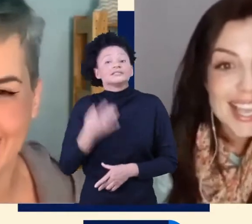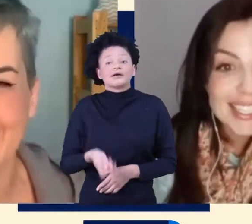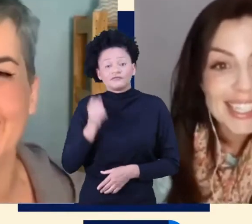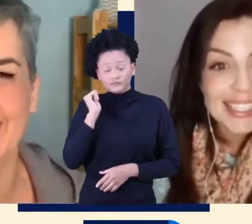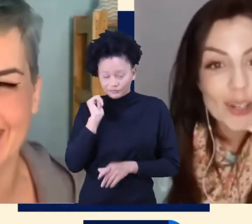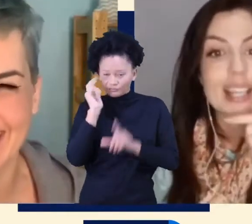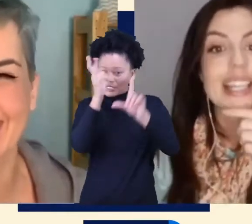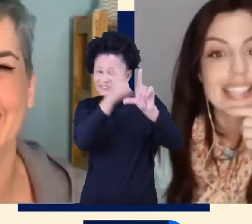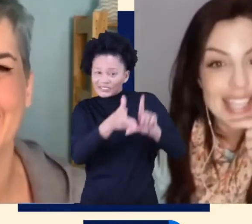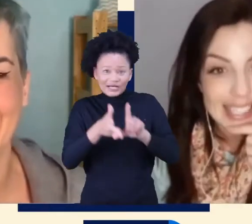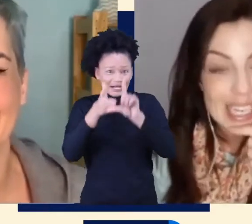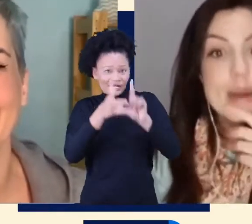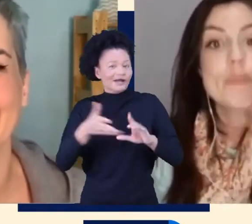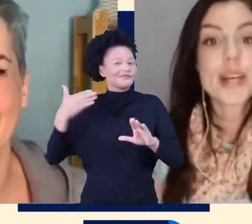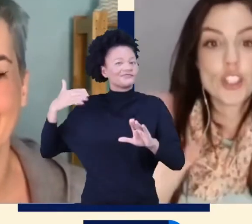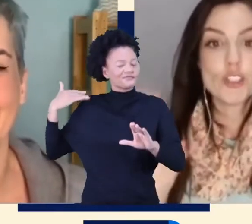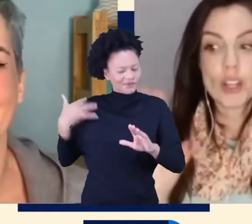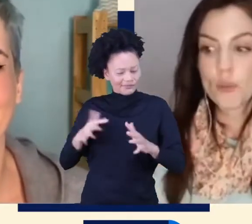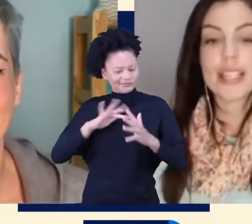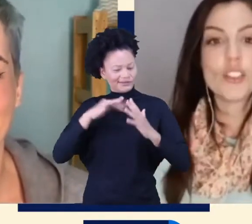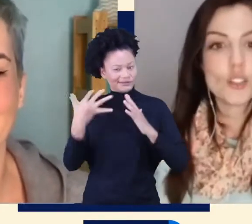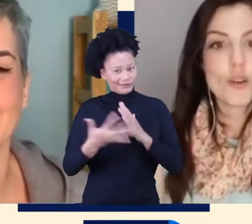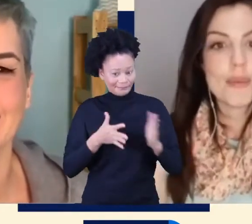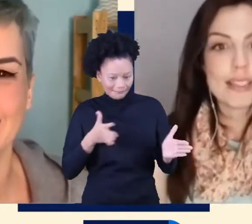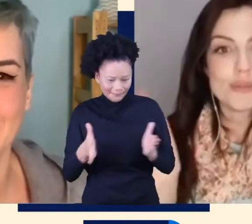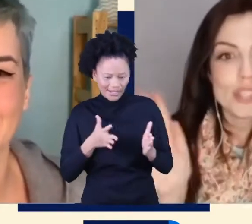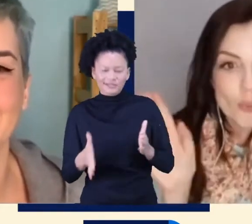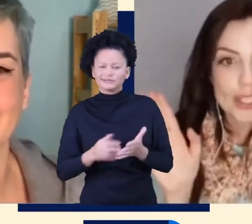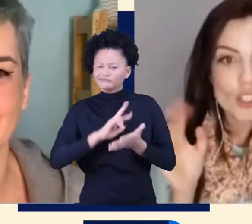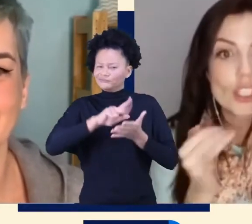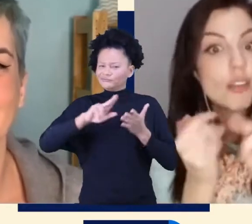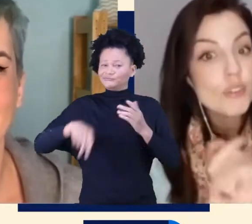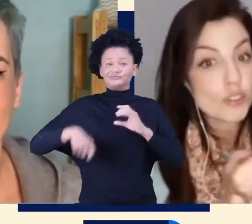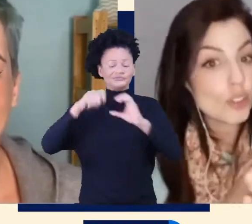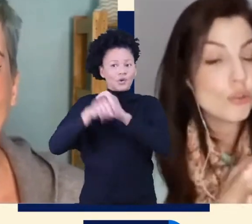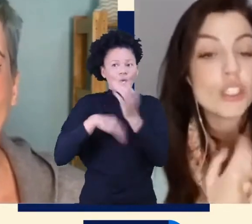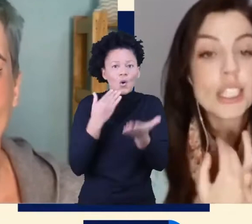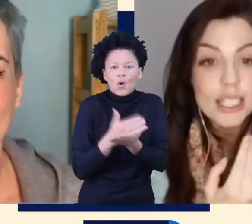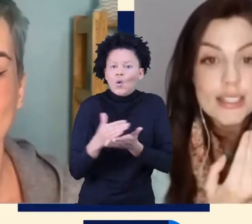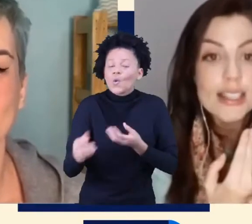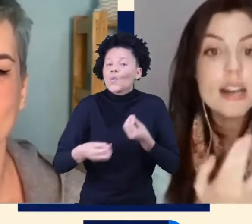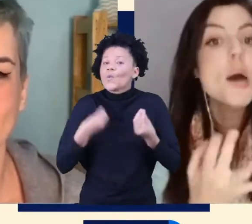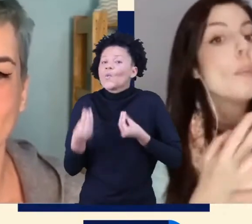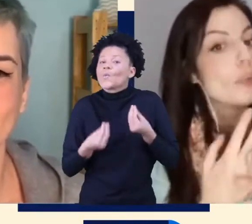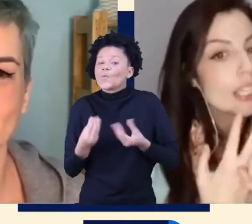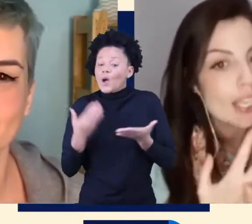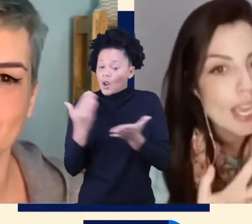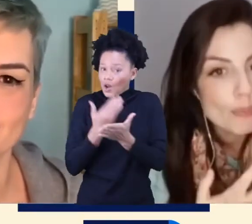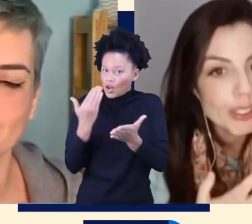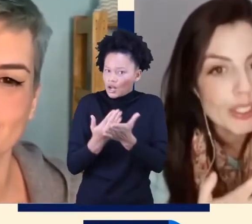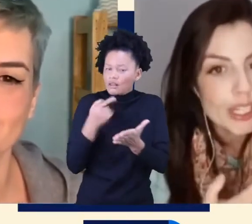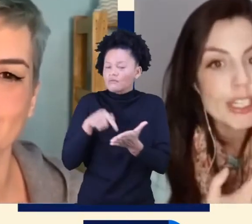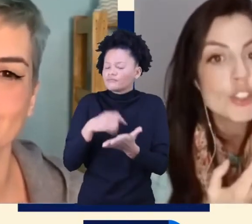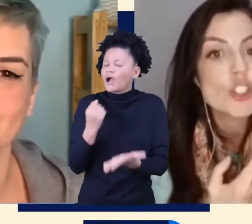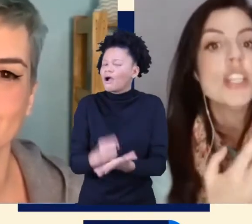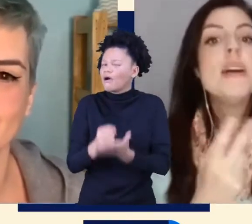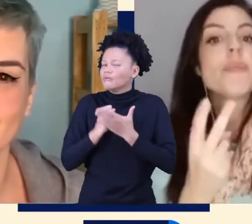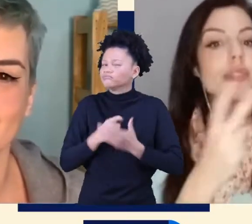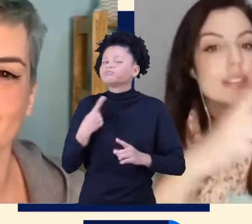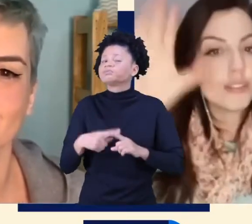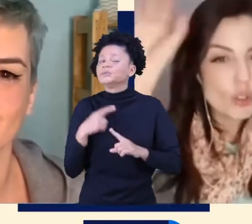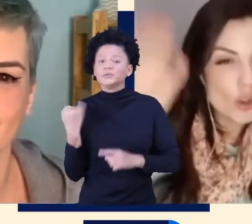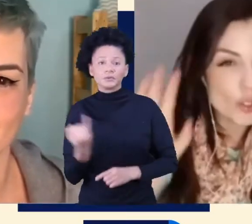essa série da quarentena, para a gente ver como é que a gente começa finalmente, que livro que a gente utiliza, por que é